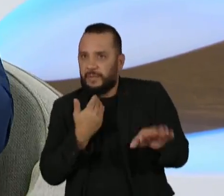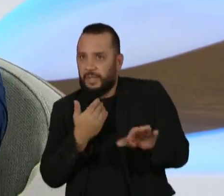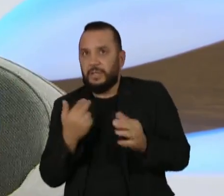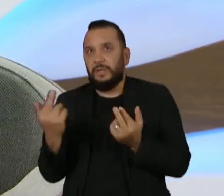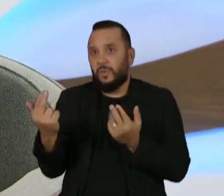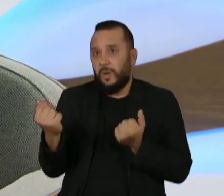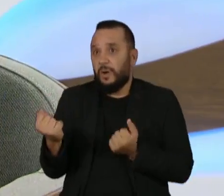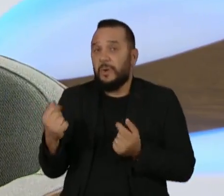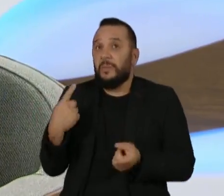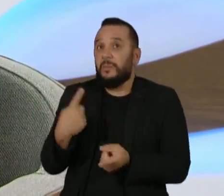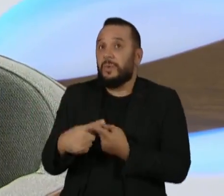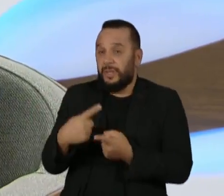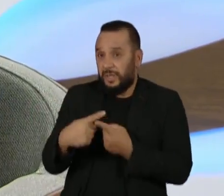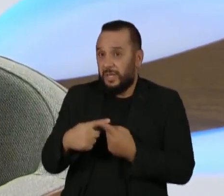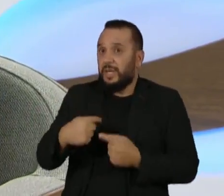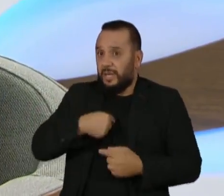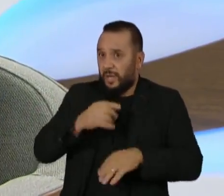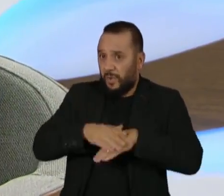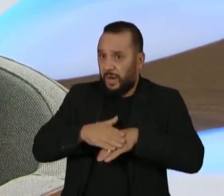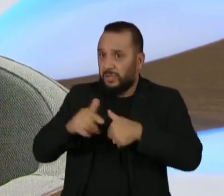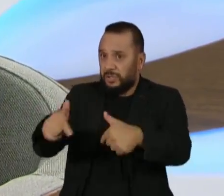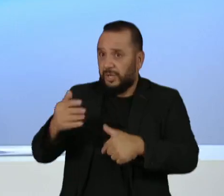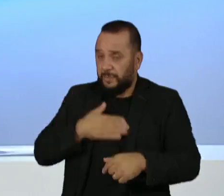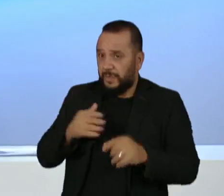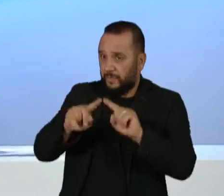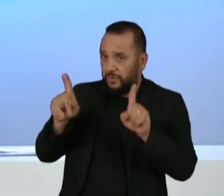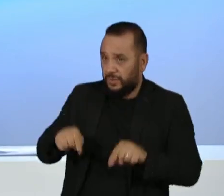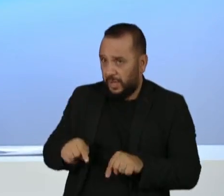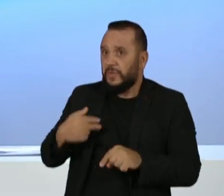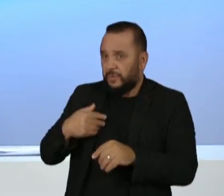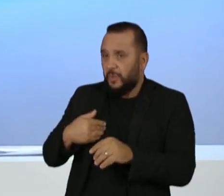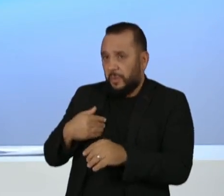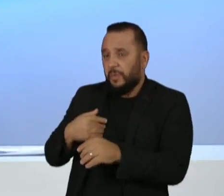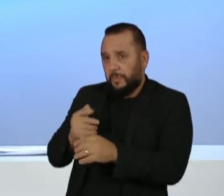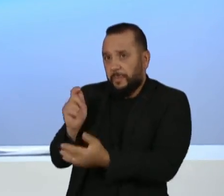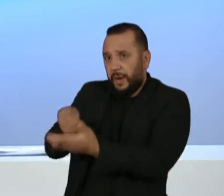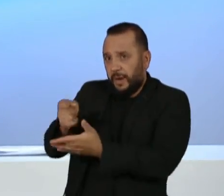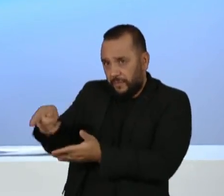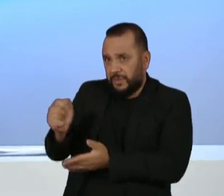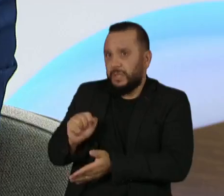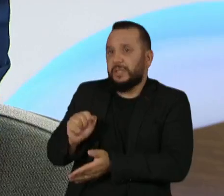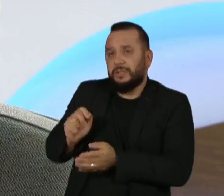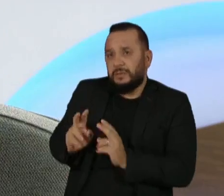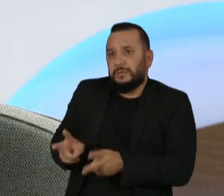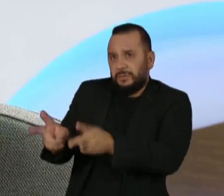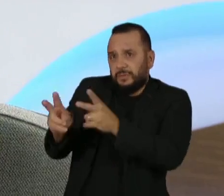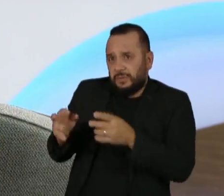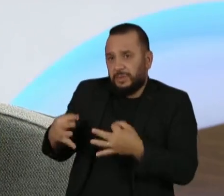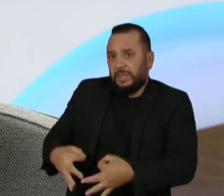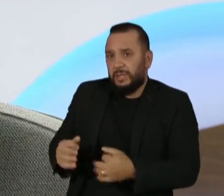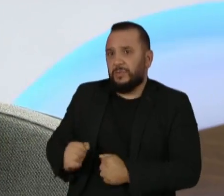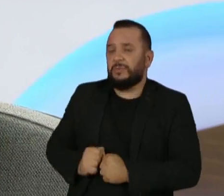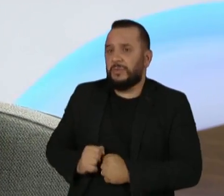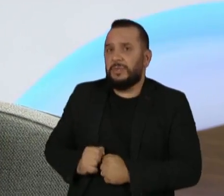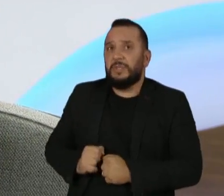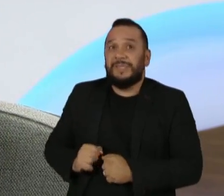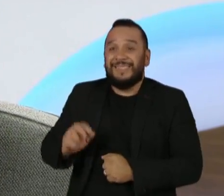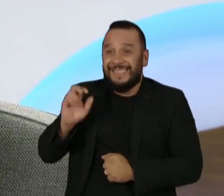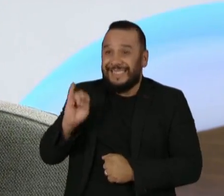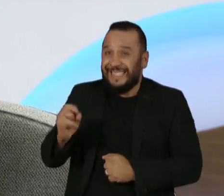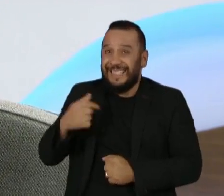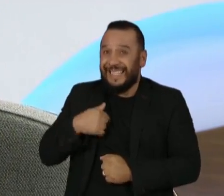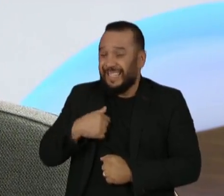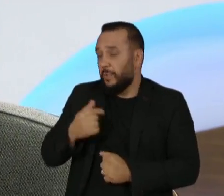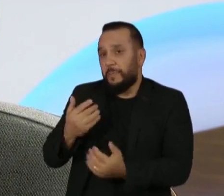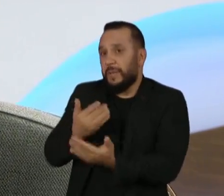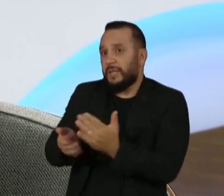a gente age, como eu agi com a minha funcionária, dizendo, não, a gente vai honrar completamente, e muitas pessoas vão dizer, olha, se tem o risco de eu perder o tempo de trabalho